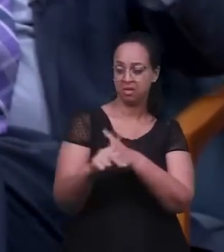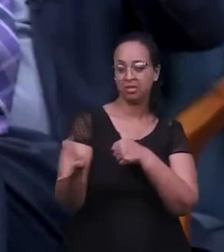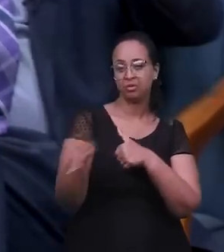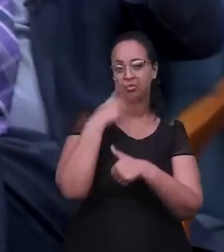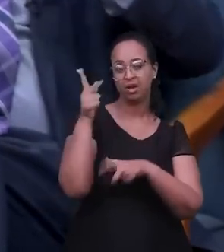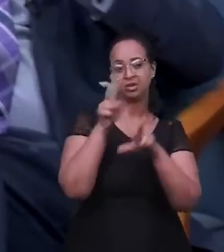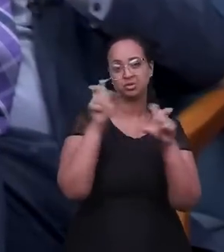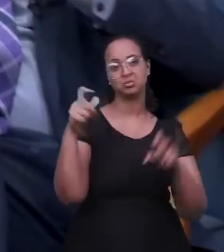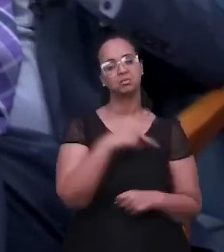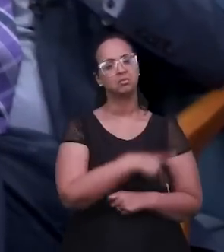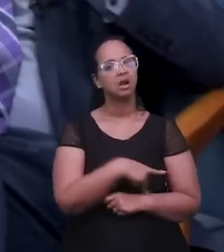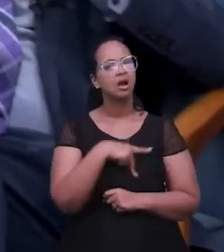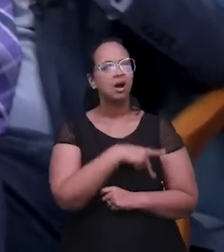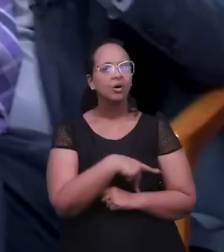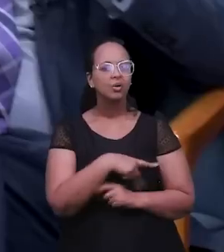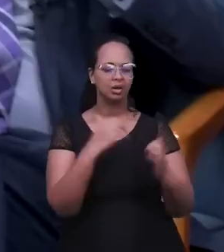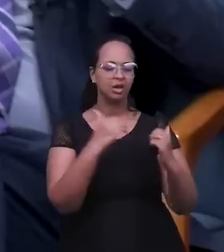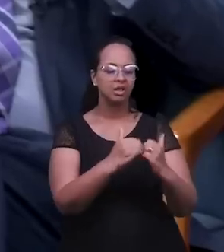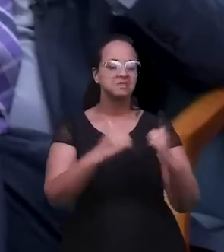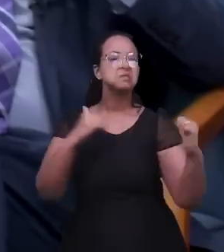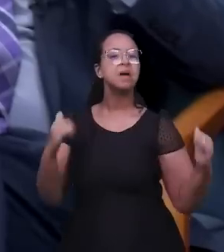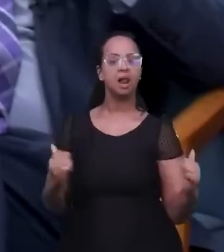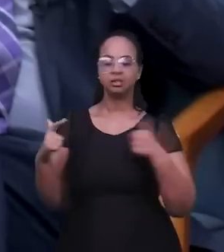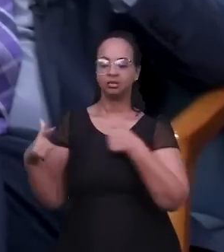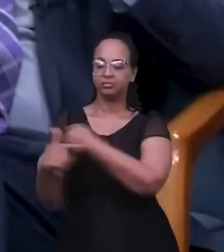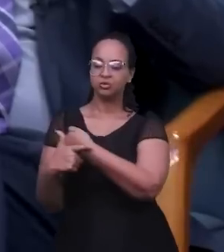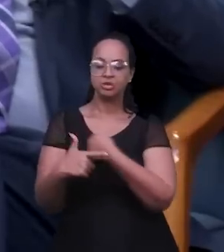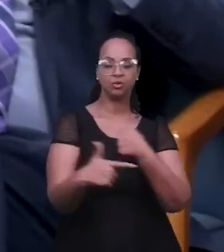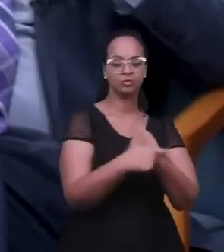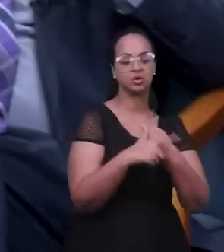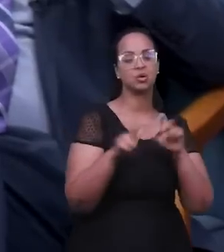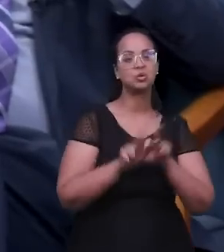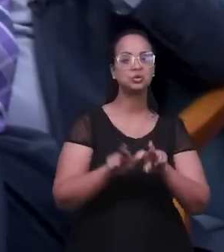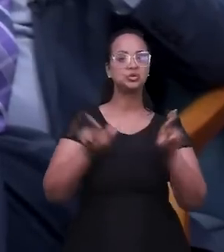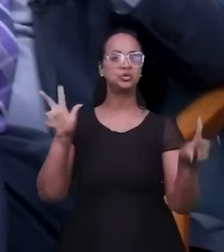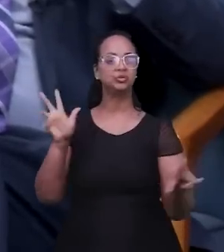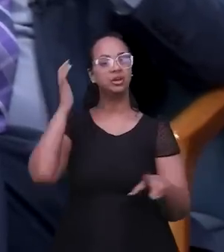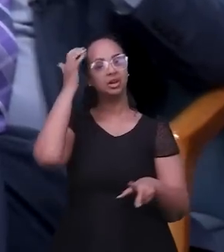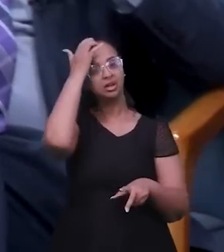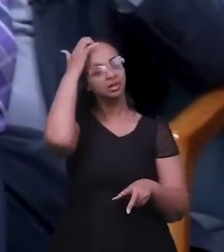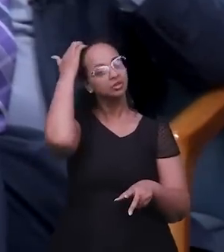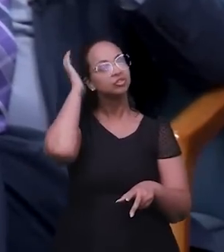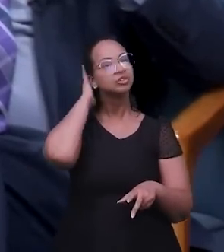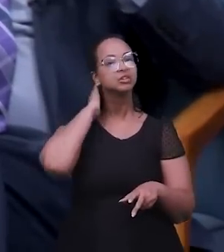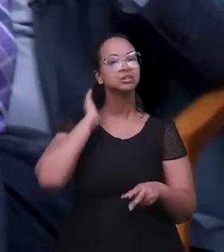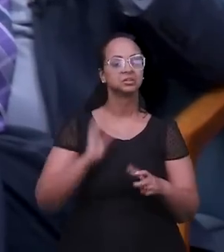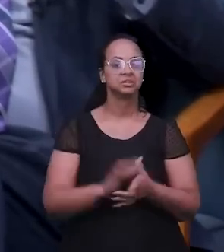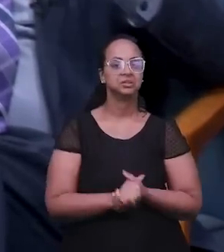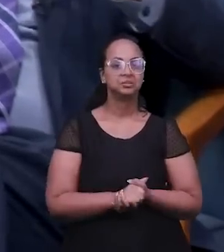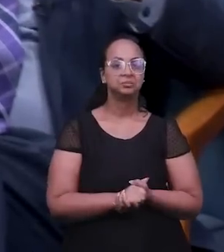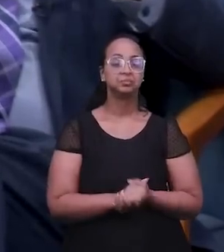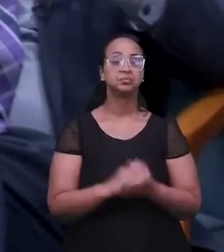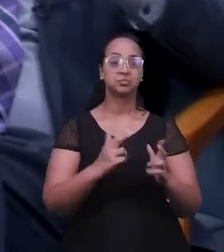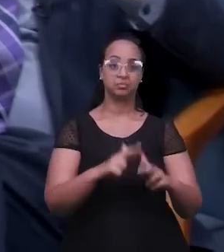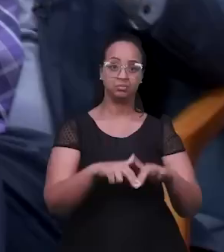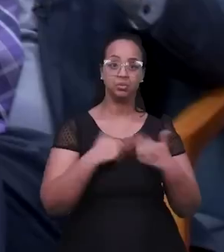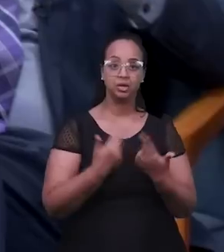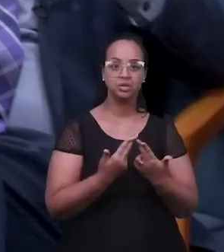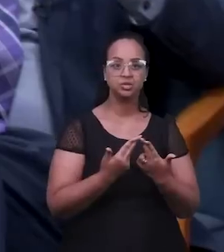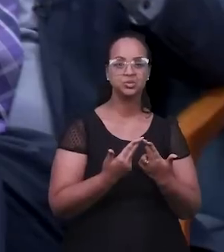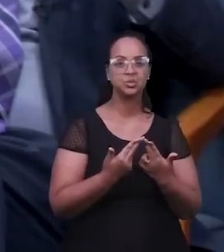E Pedro depois cita Paulo e as experiências de Paulo, mas Paulo também mostra que teve ocasião que ele precisou resistir a